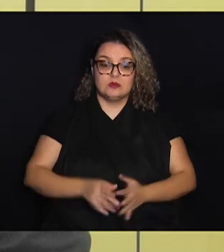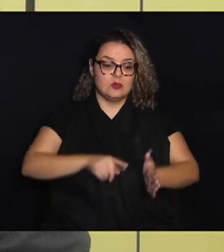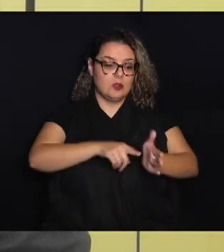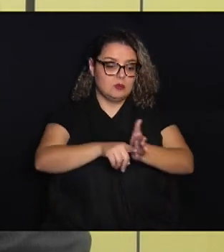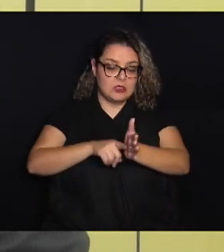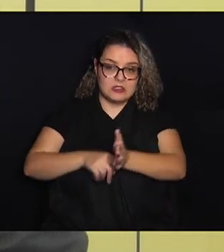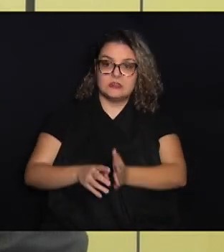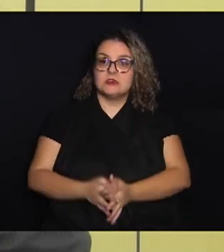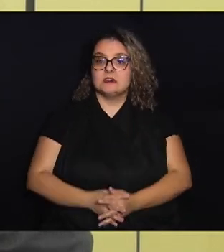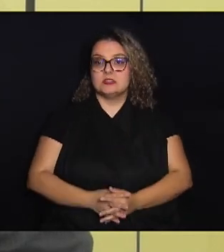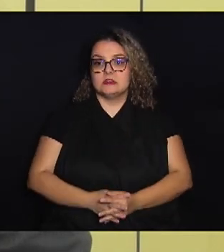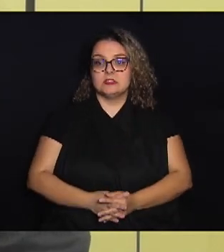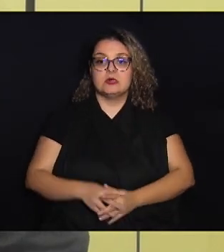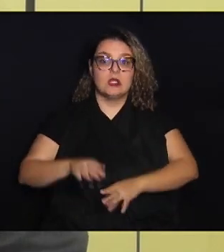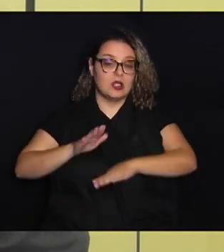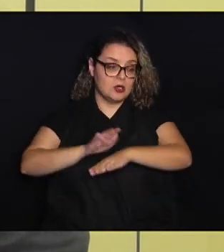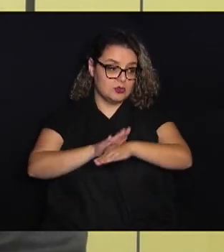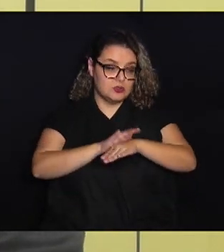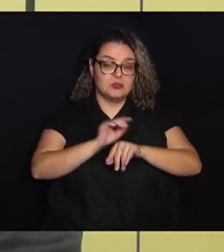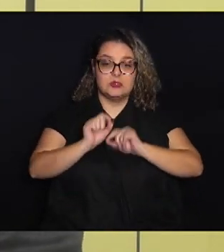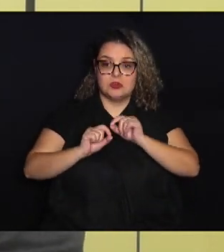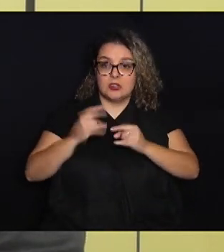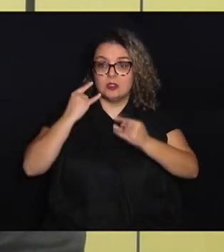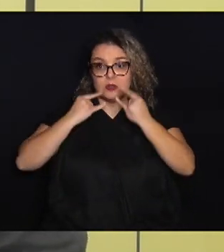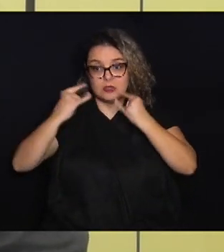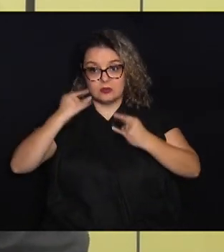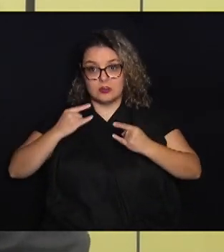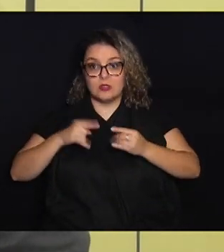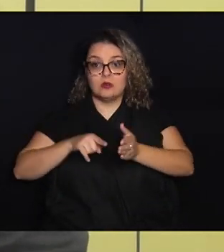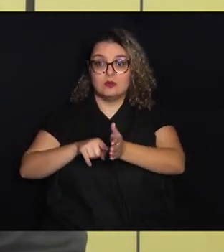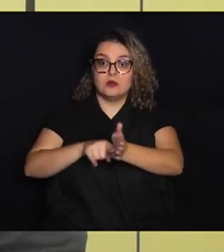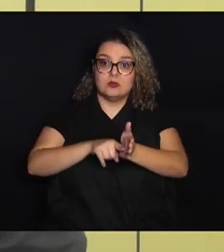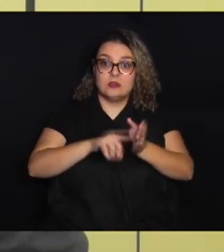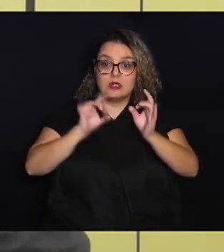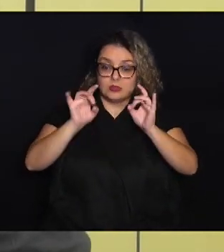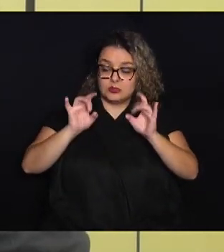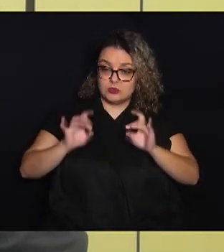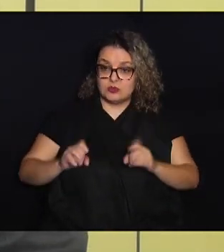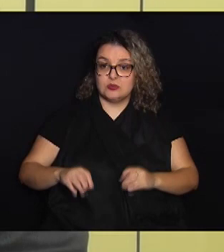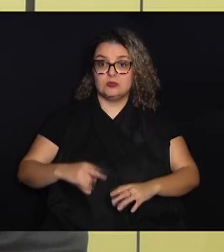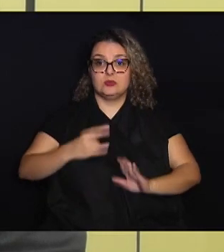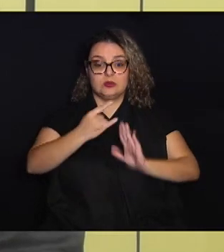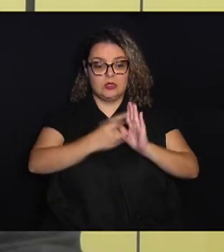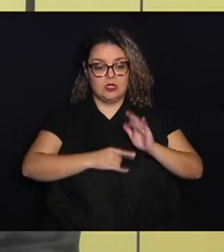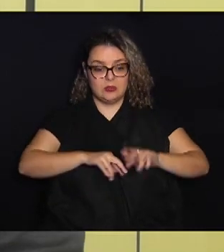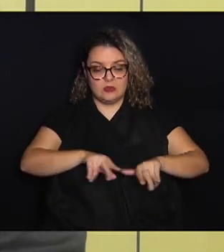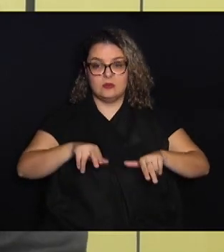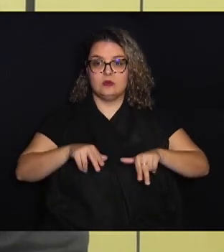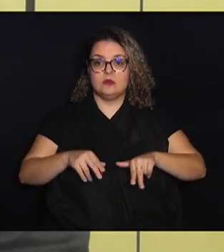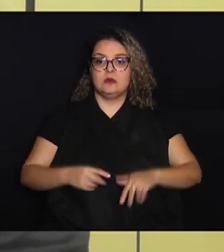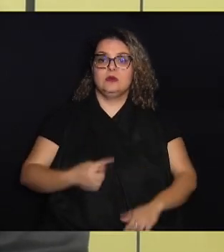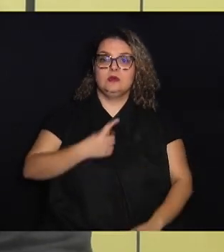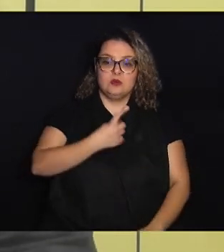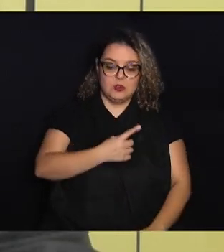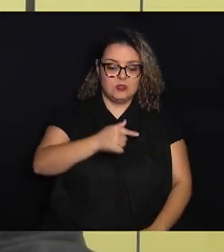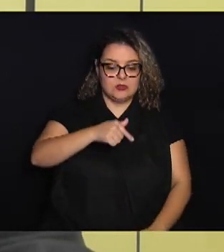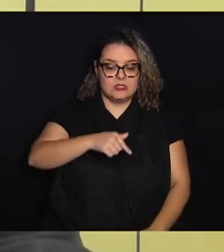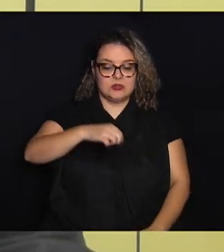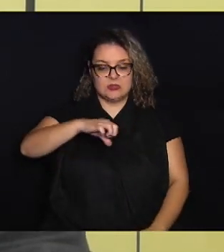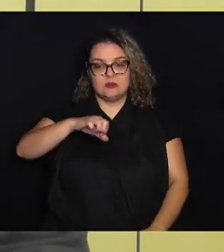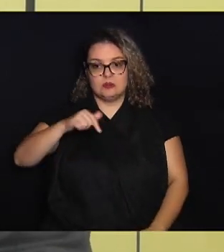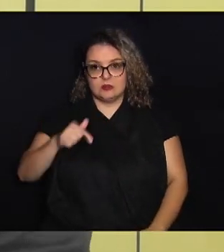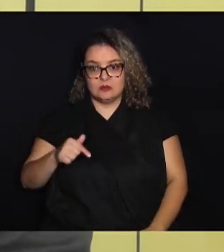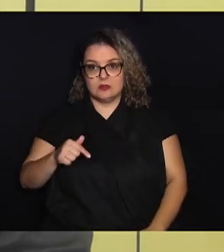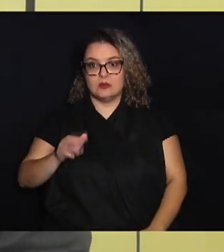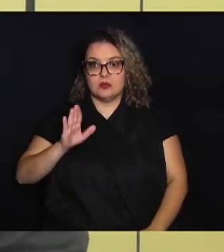pesquisa, ajudar quem tiver algum interesse em alguma pesquisa específica na documentação desde 1797. Só tem que